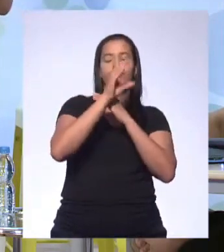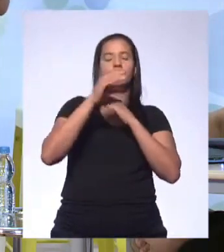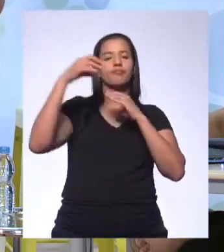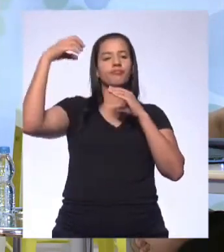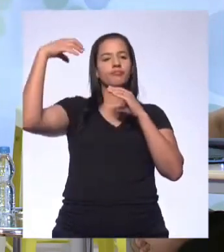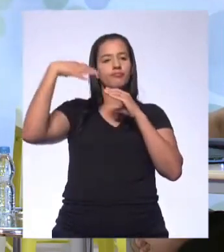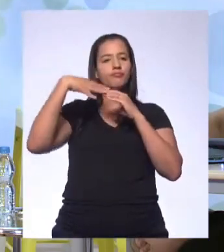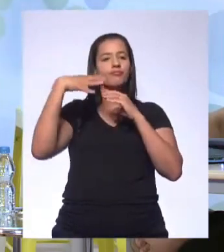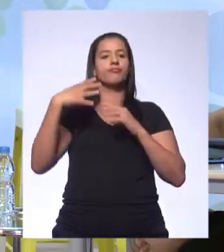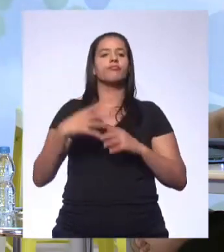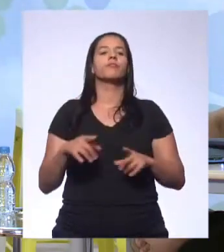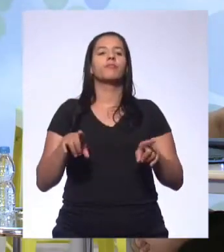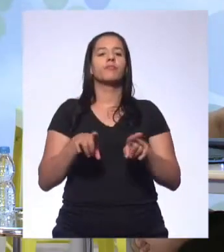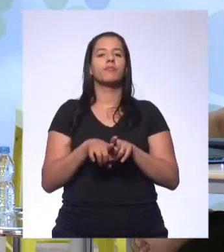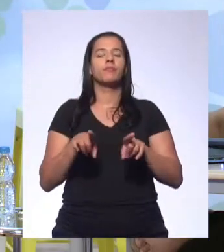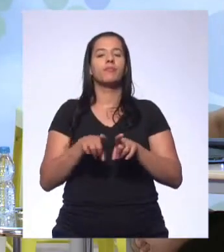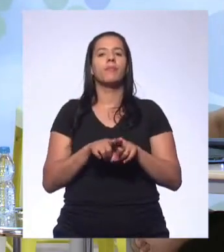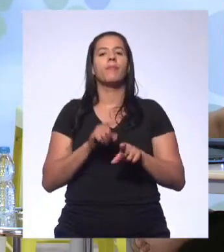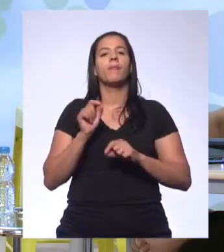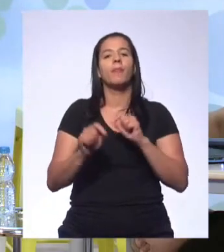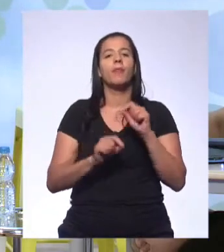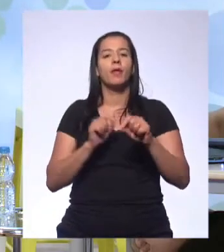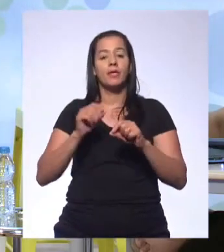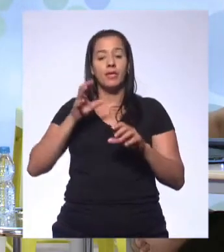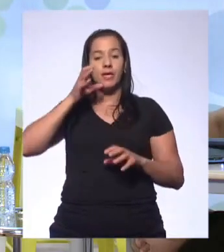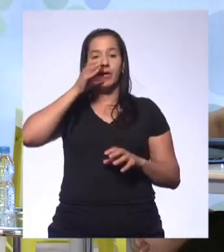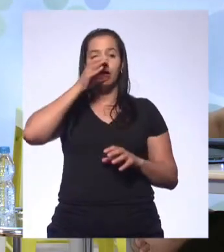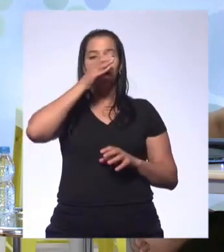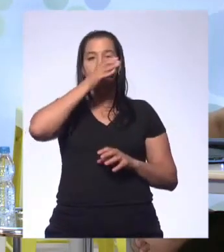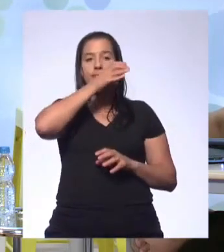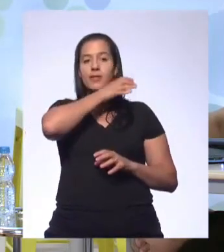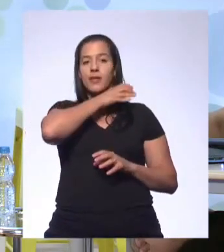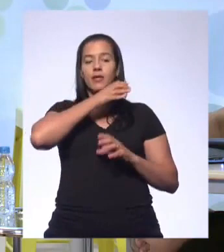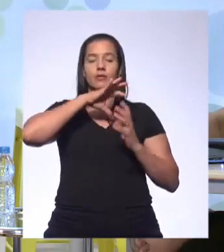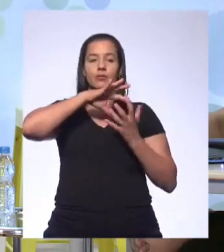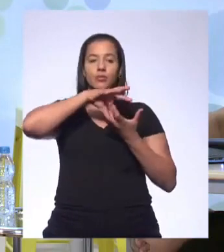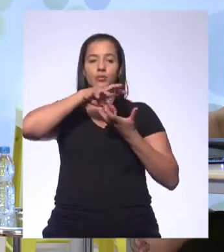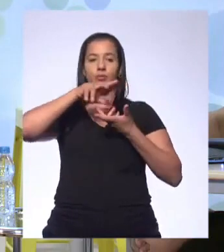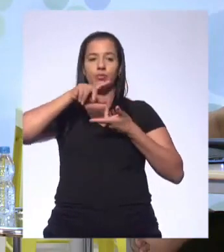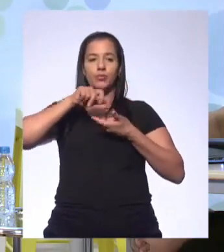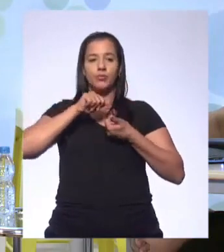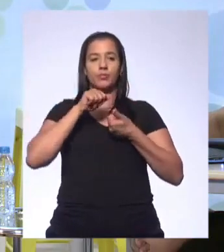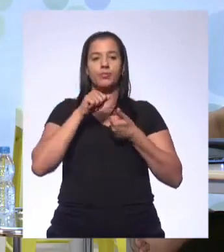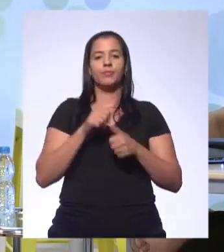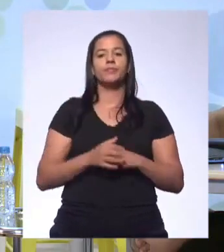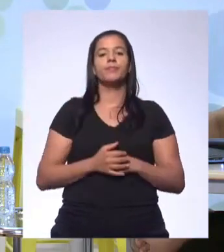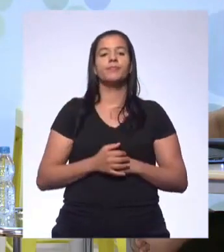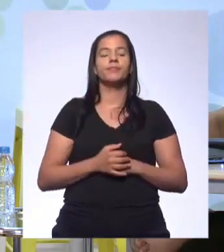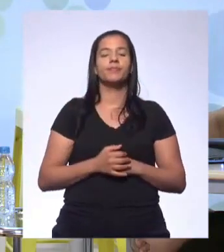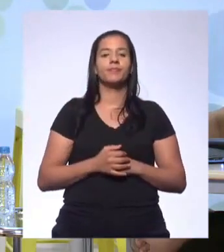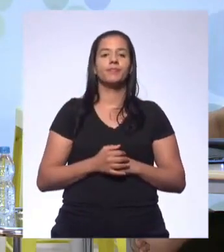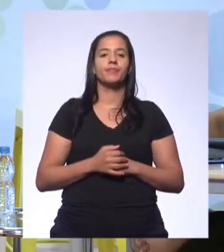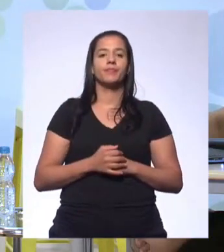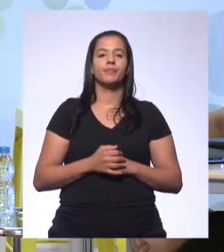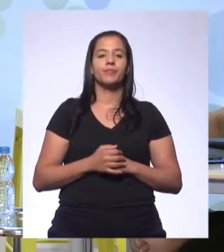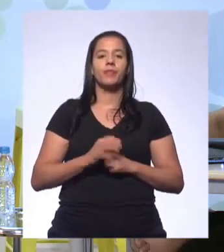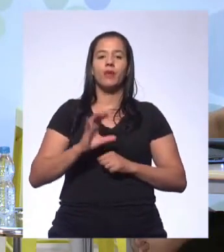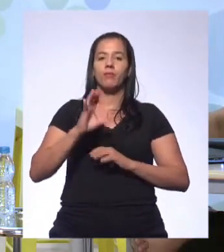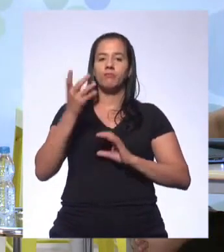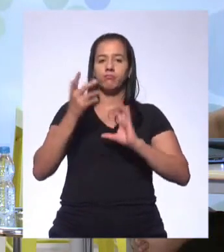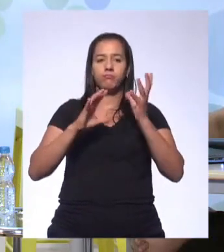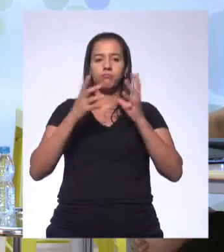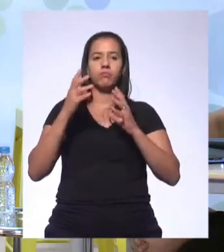Esse efeito estufa, ok? Aquecendo o planeta,